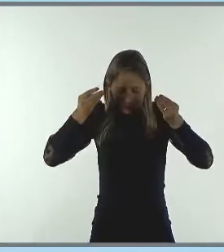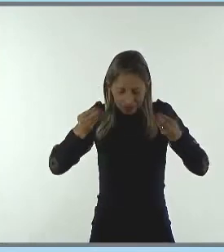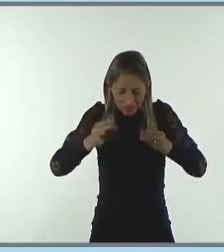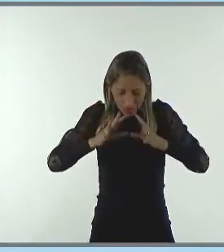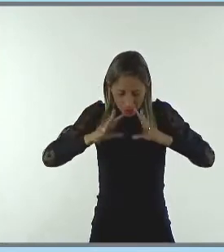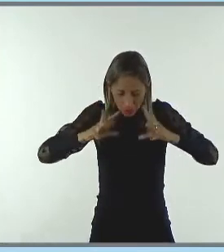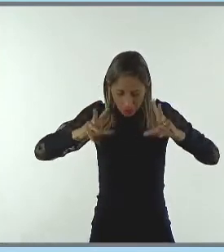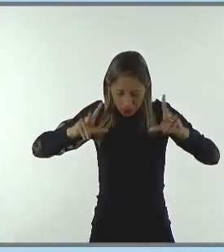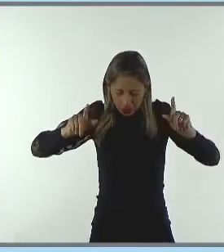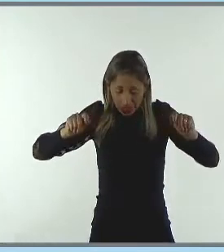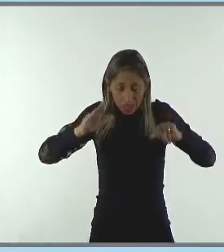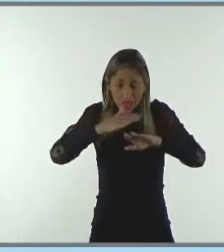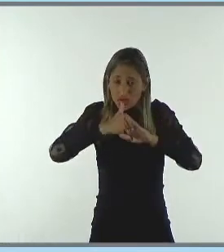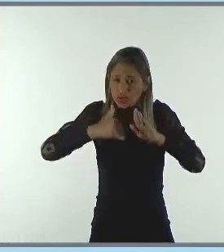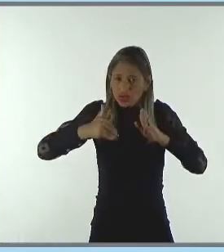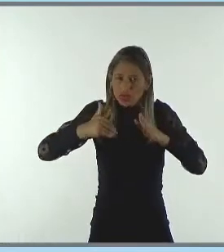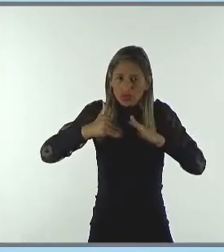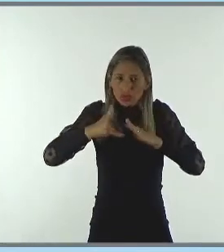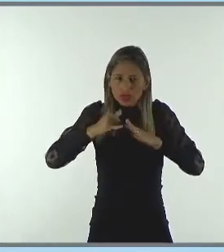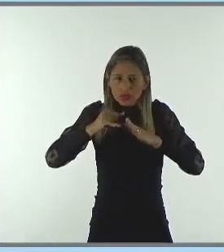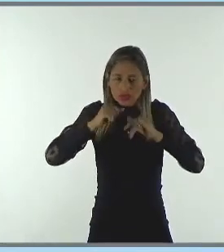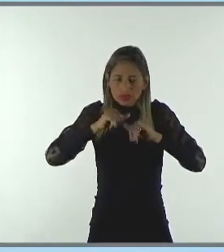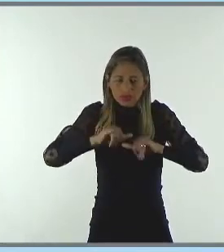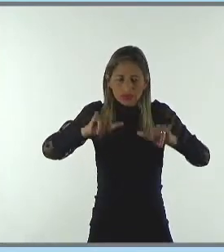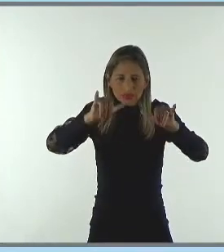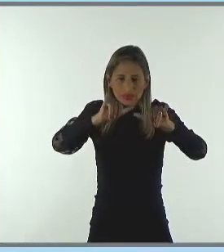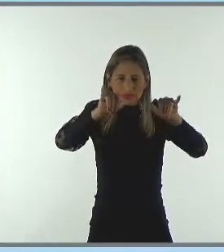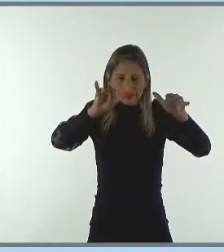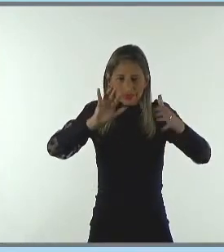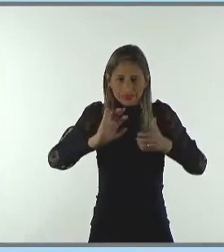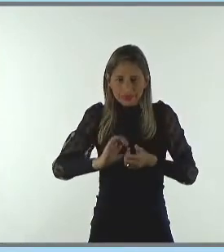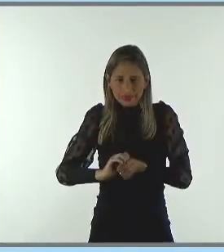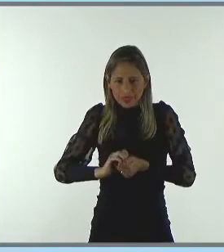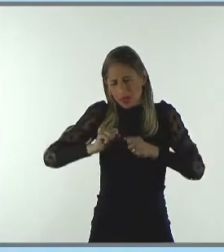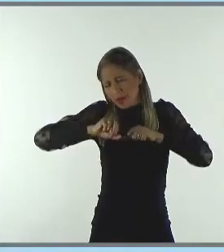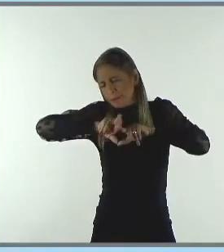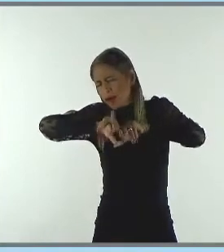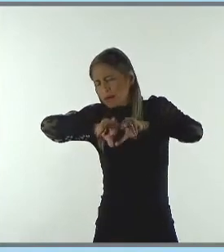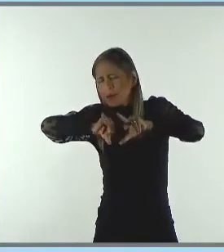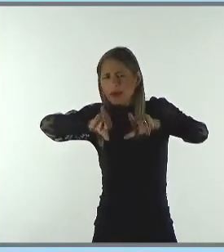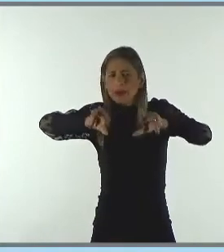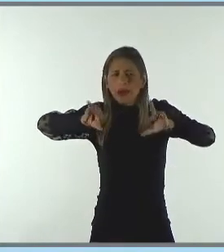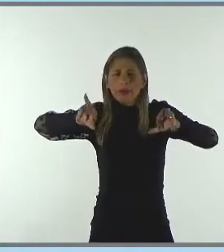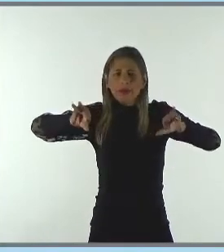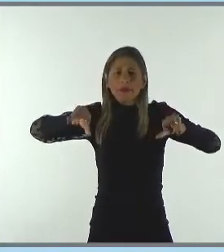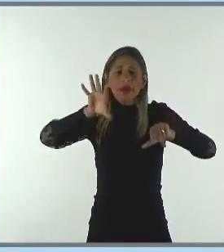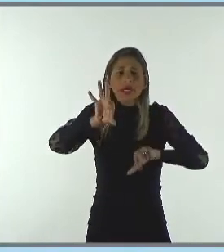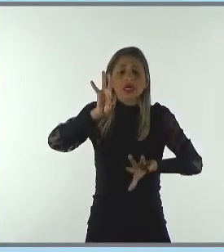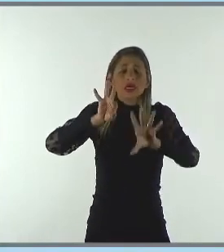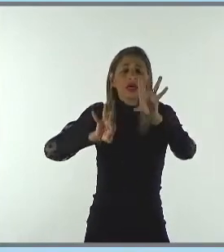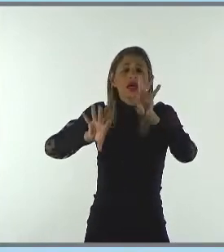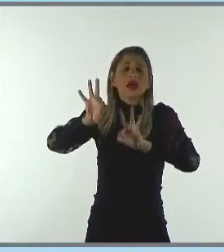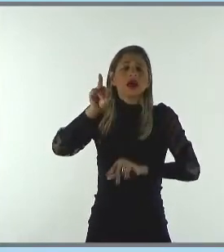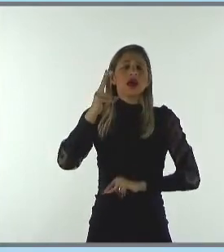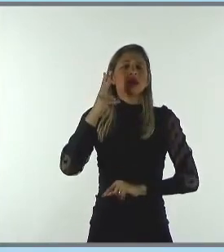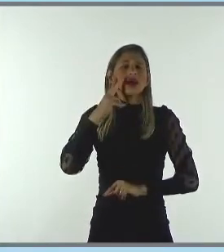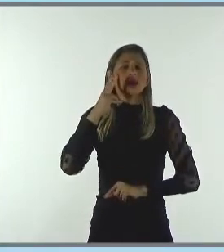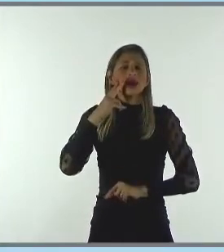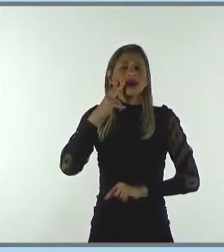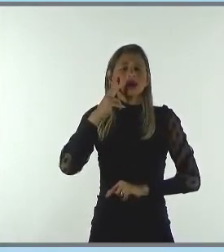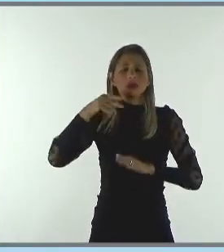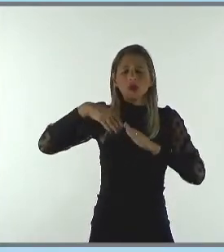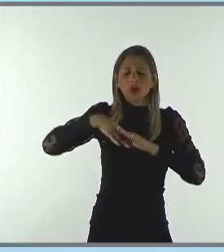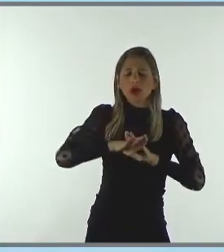a todos, íntimos postais. Múltiplos preferem os bares mais que as